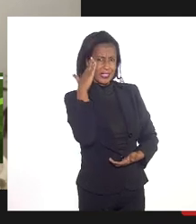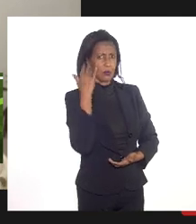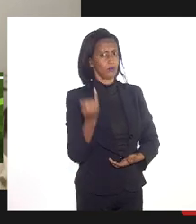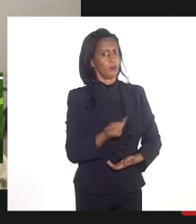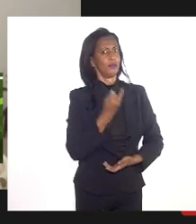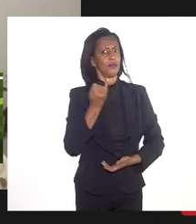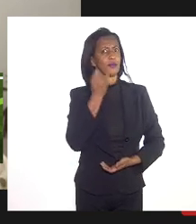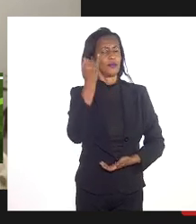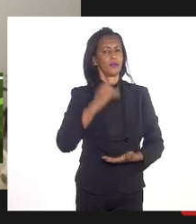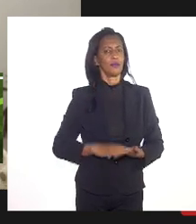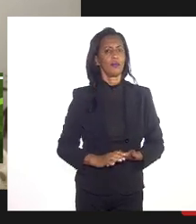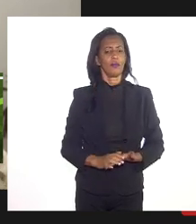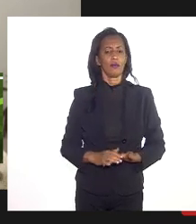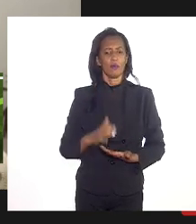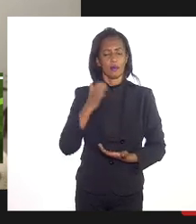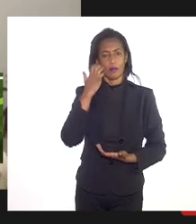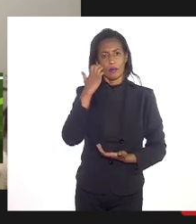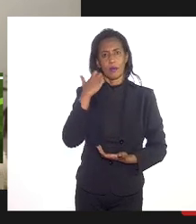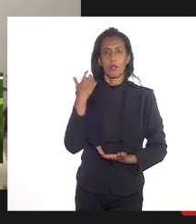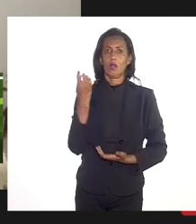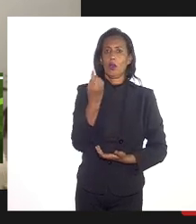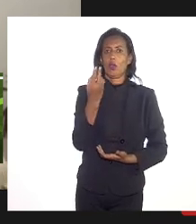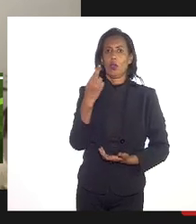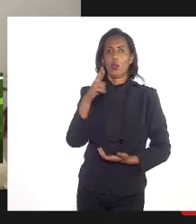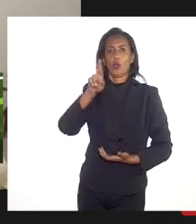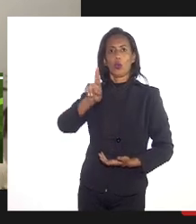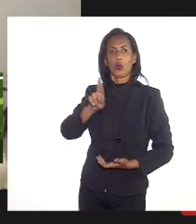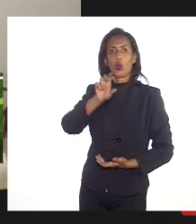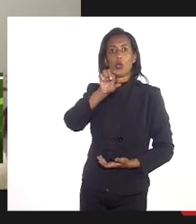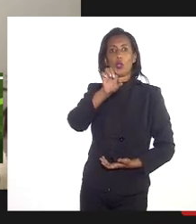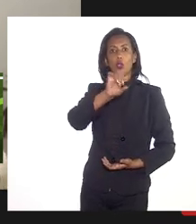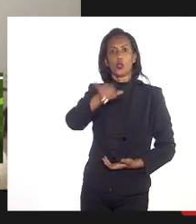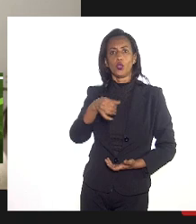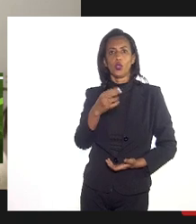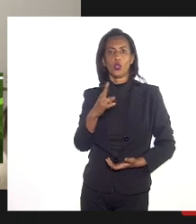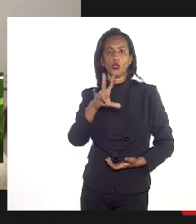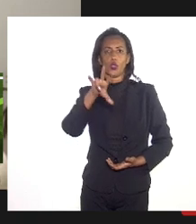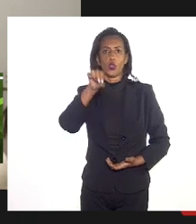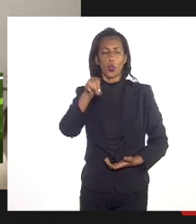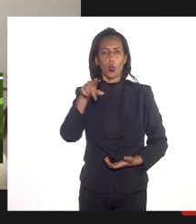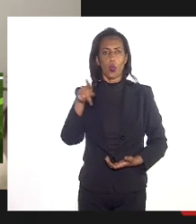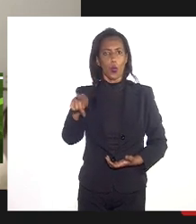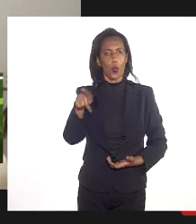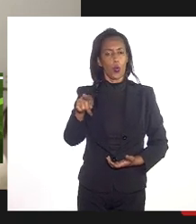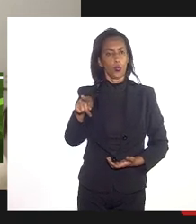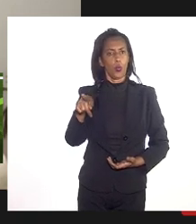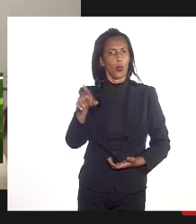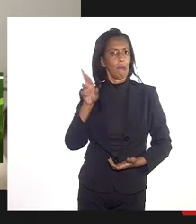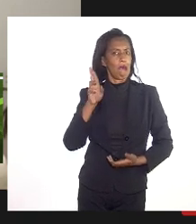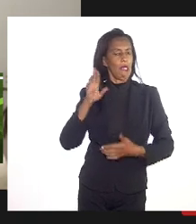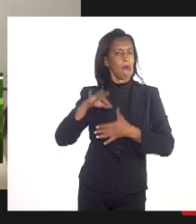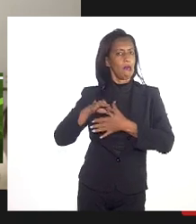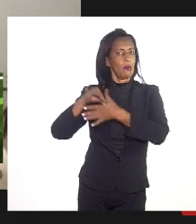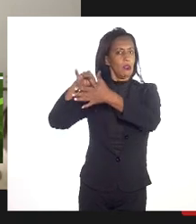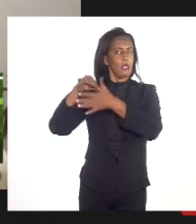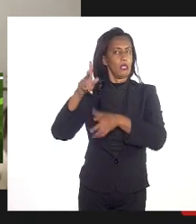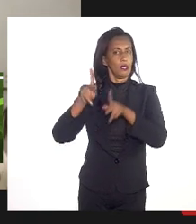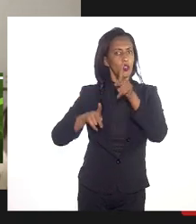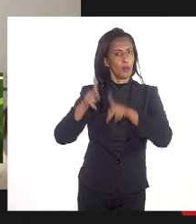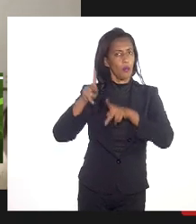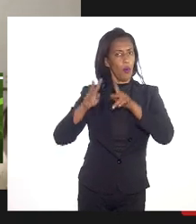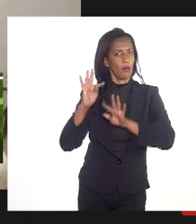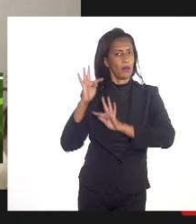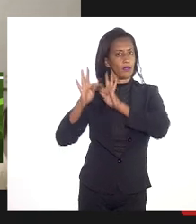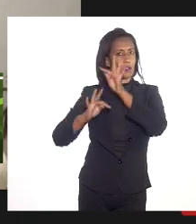Então, o doutor Júlio Araújo, que é coordenador do GT de Povos e Comunidades Tradicionais do